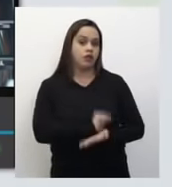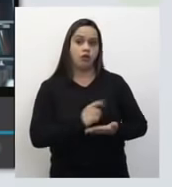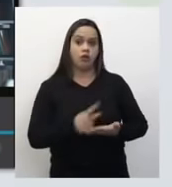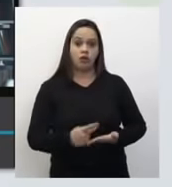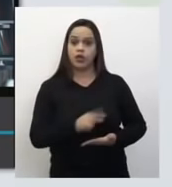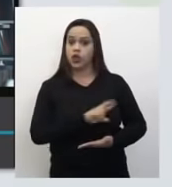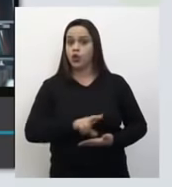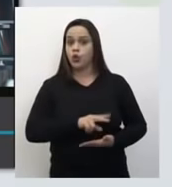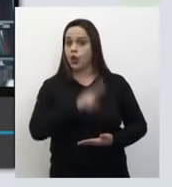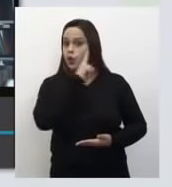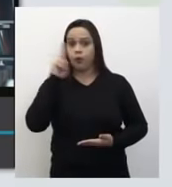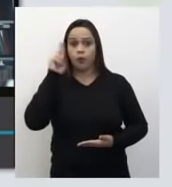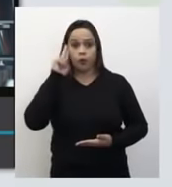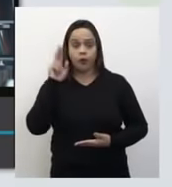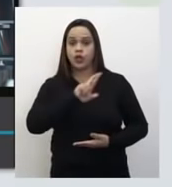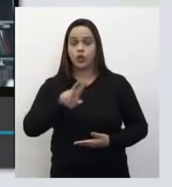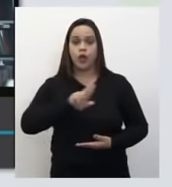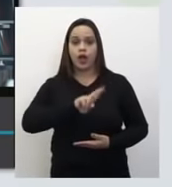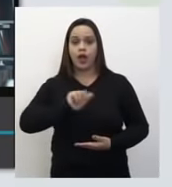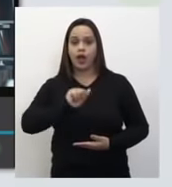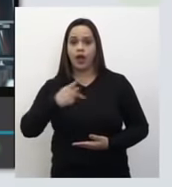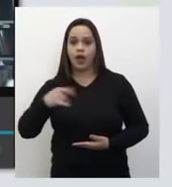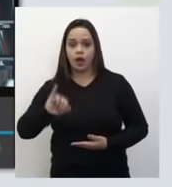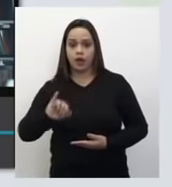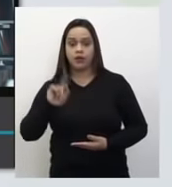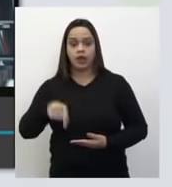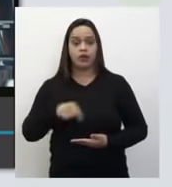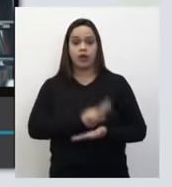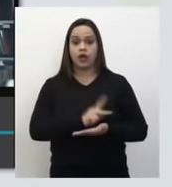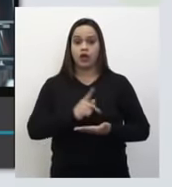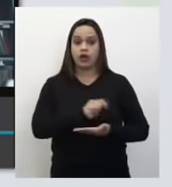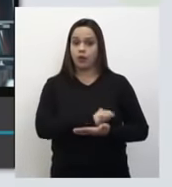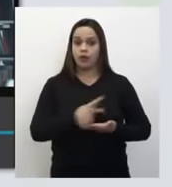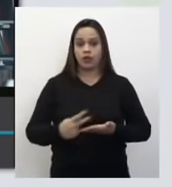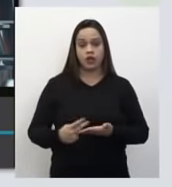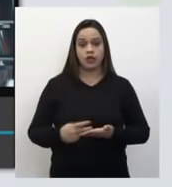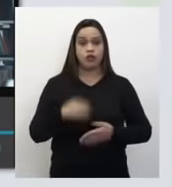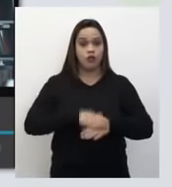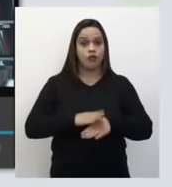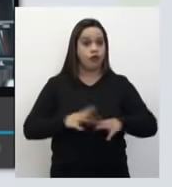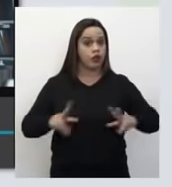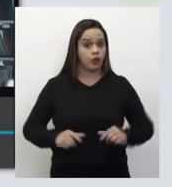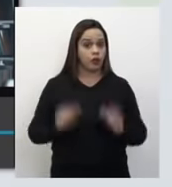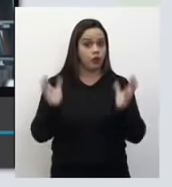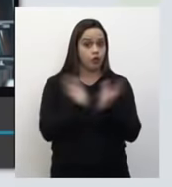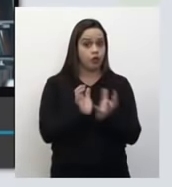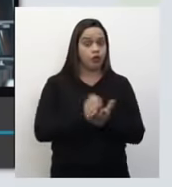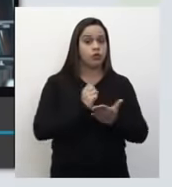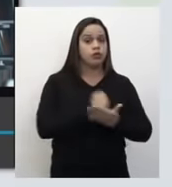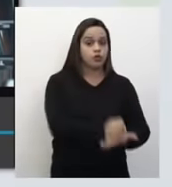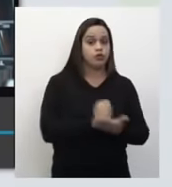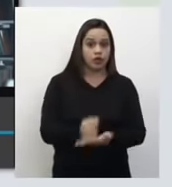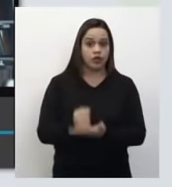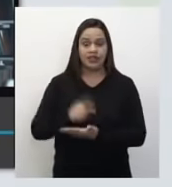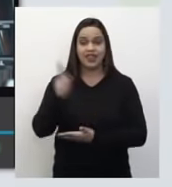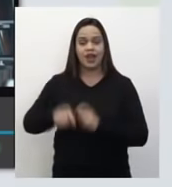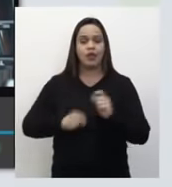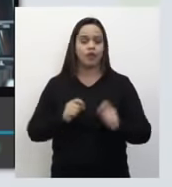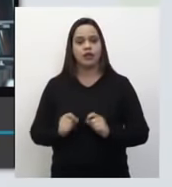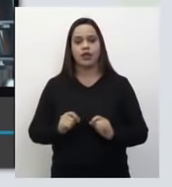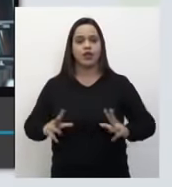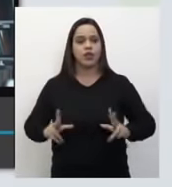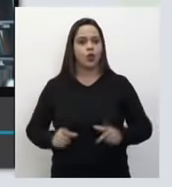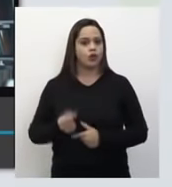não é o Uber, que também não é o Rappi, não é outra coisa, que é um aplicativo que é feito pelos entregadores. E aí é outra relação de rentabilidade.